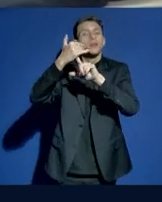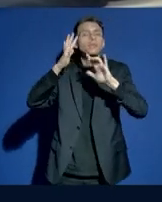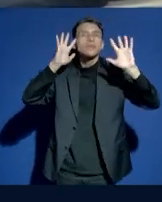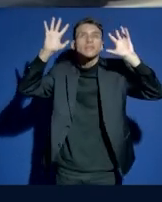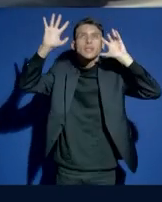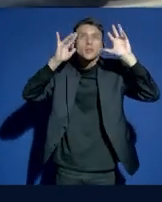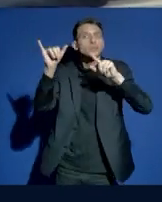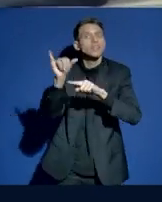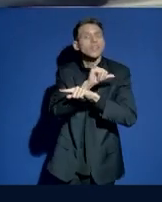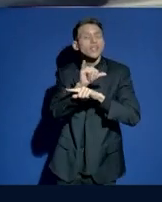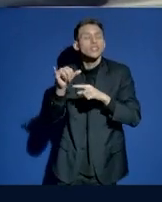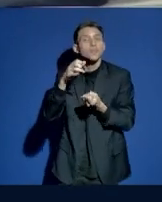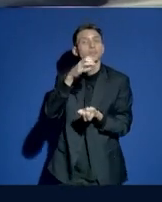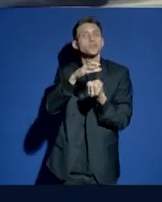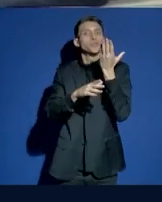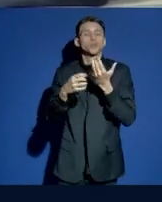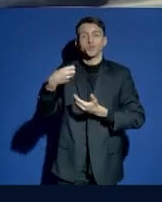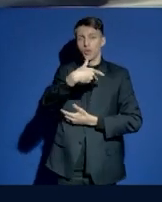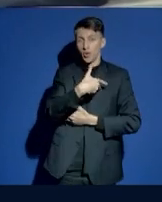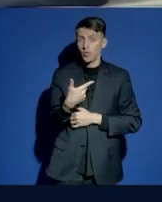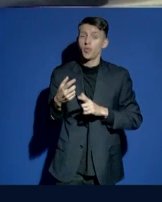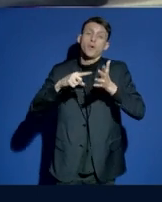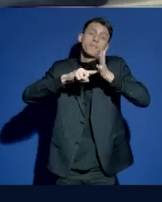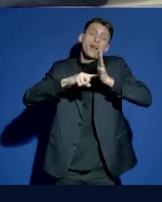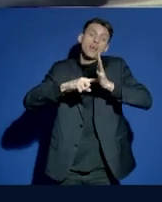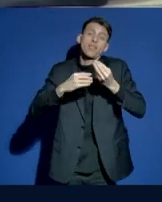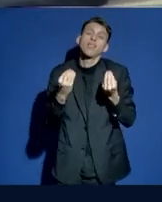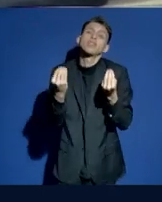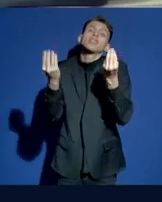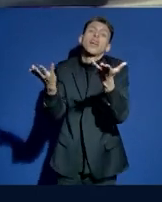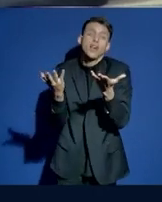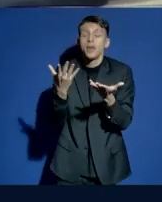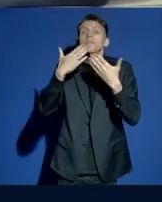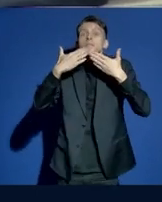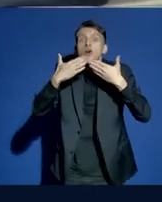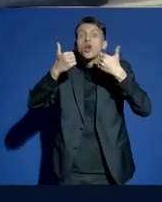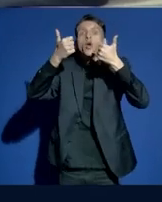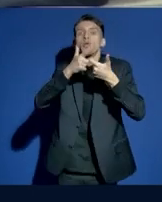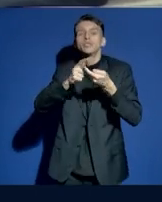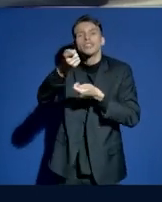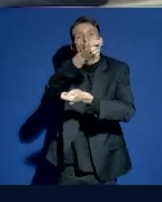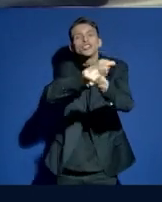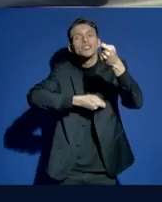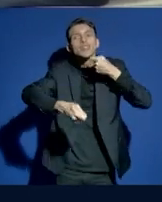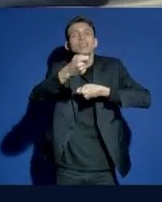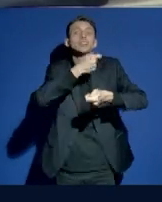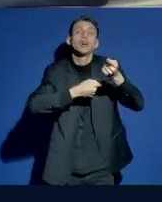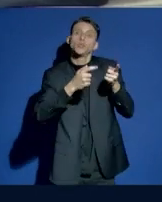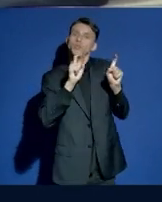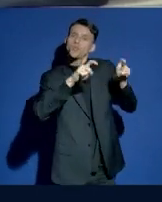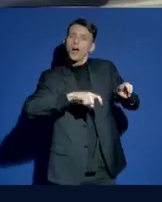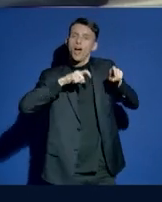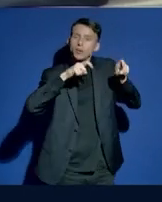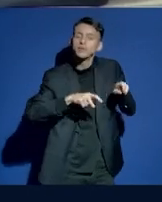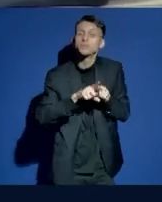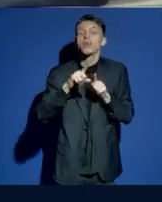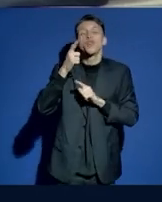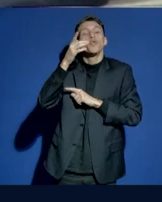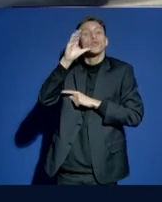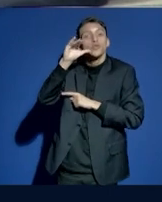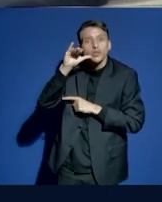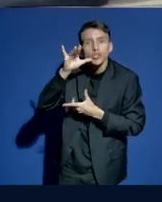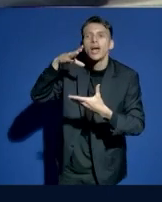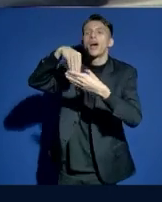algo novo que o nossos equipamentos possam oferecer para uma melhor gestão e que esses funcionários